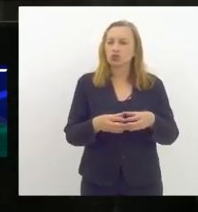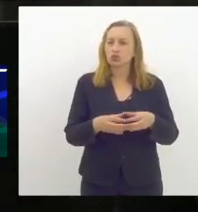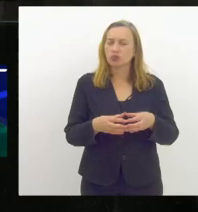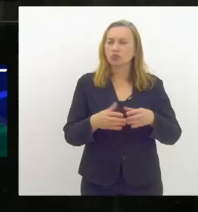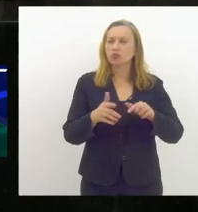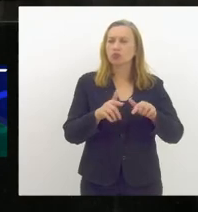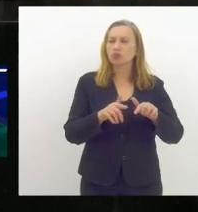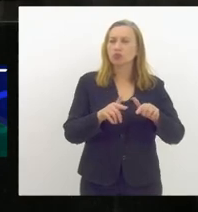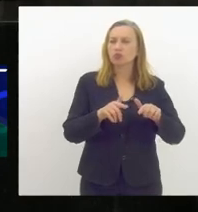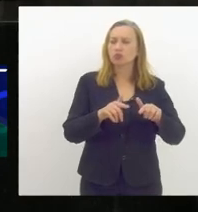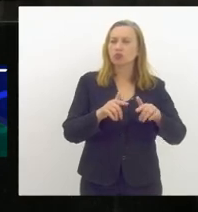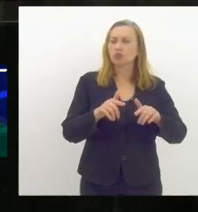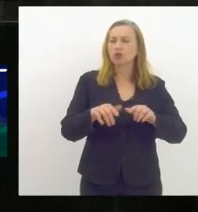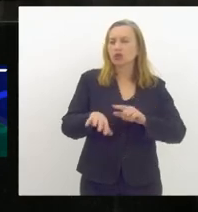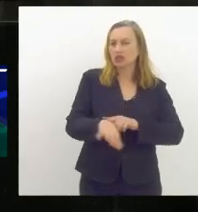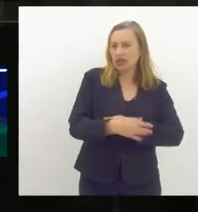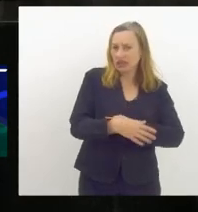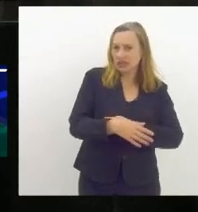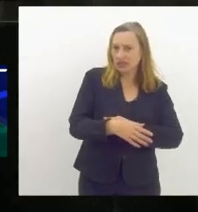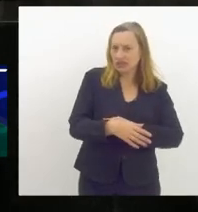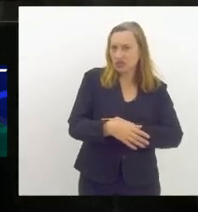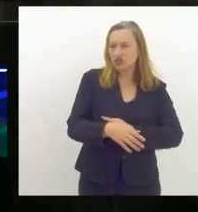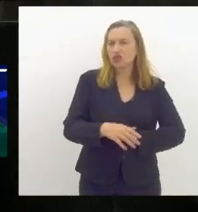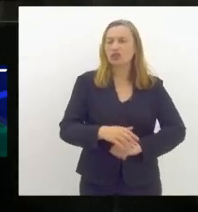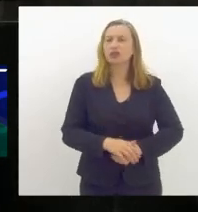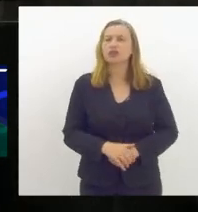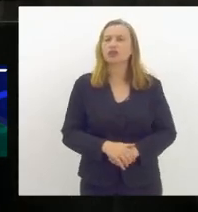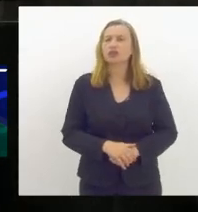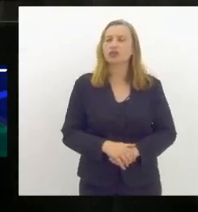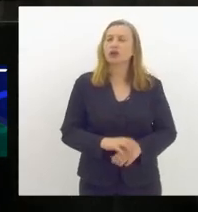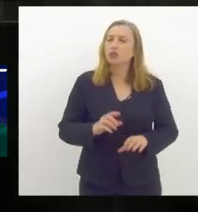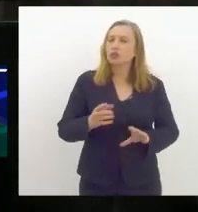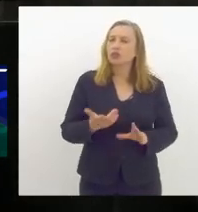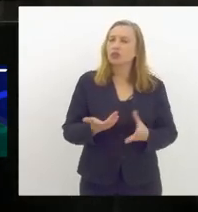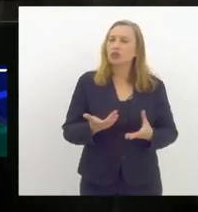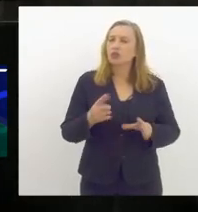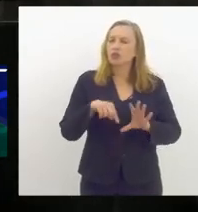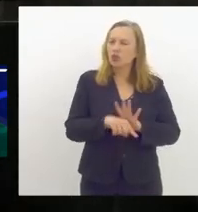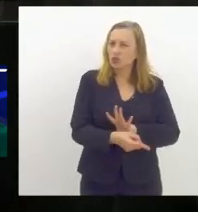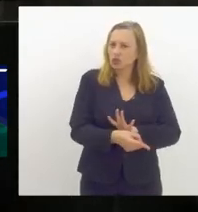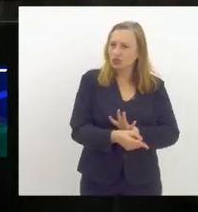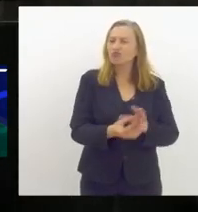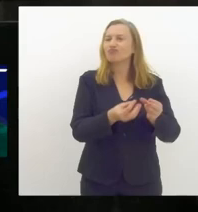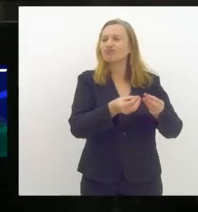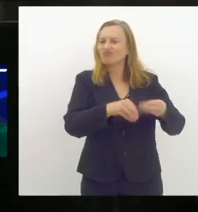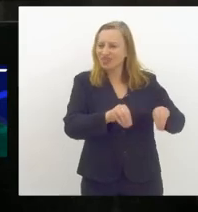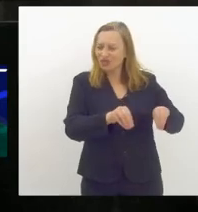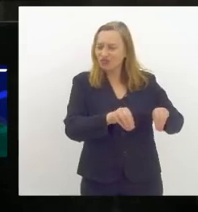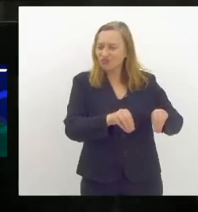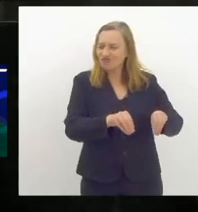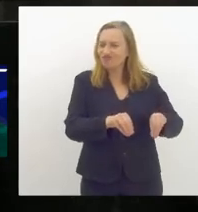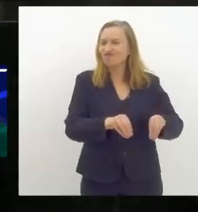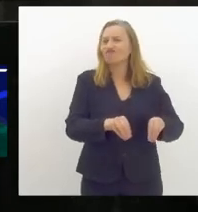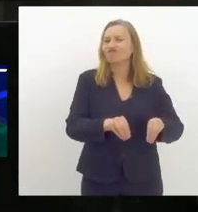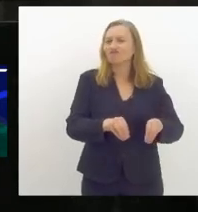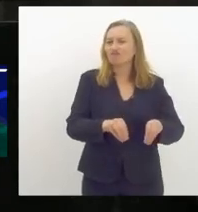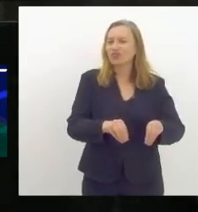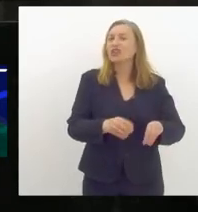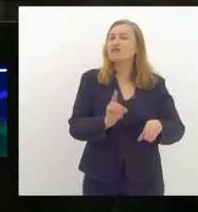serviço público taxistas foi profundamente prejudicada